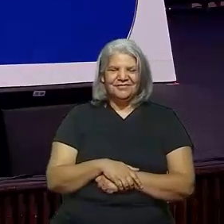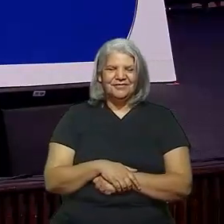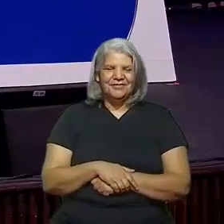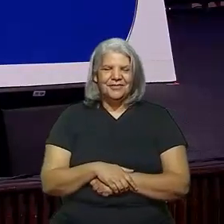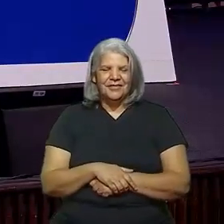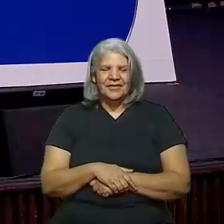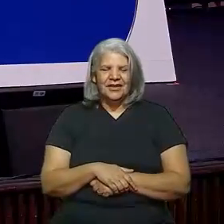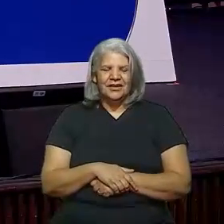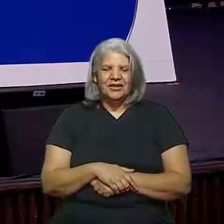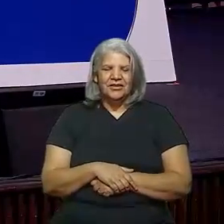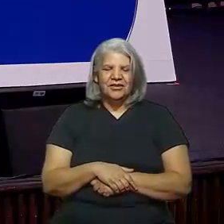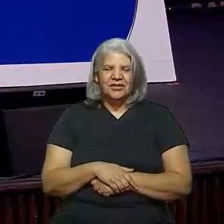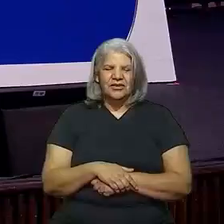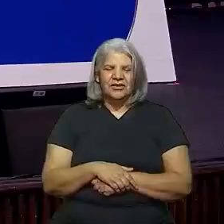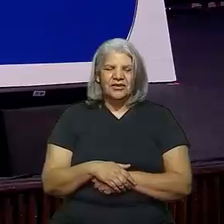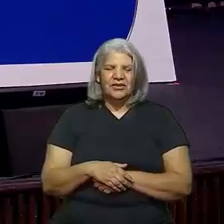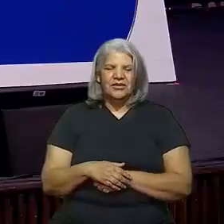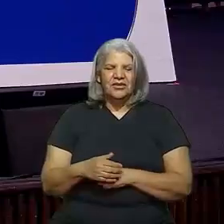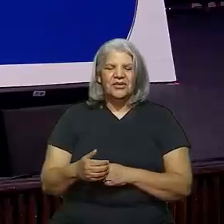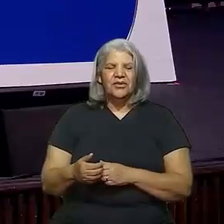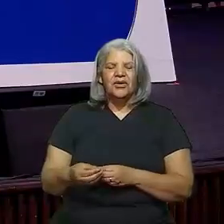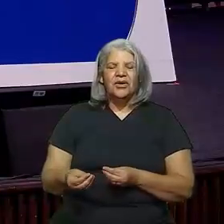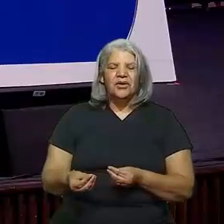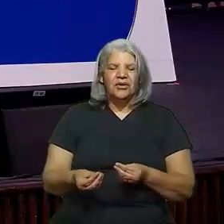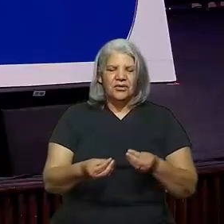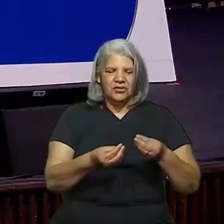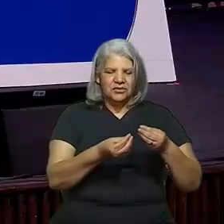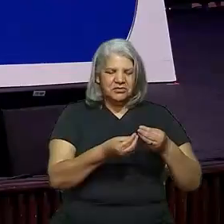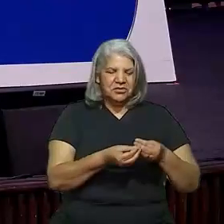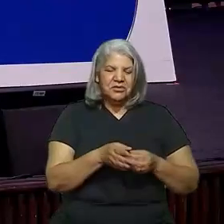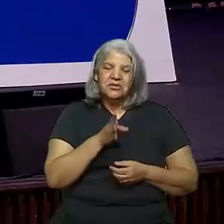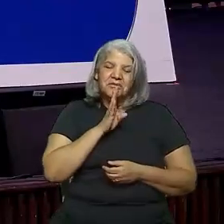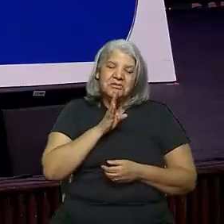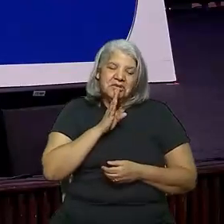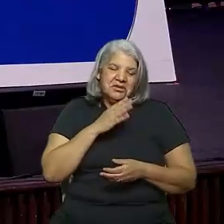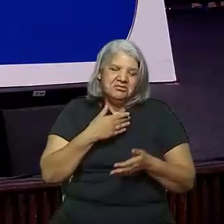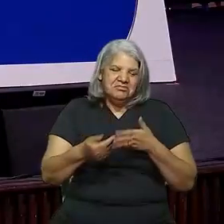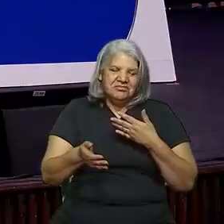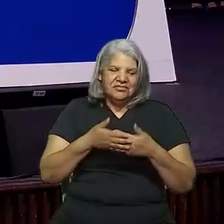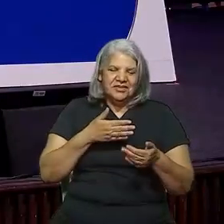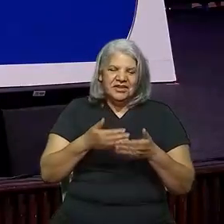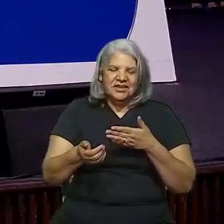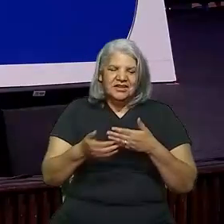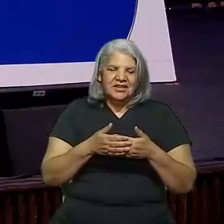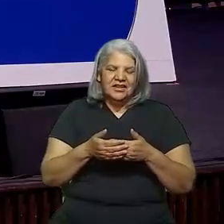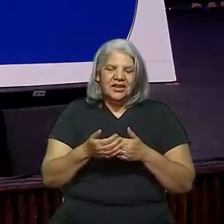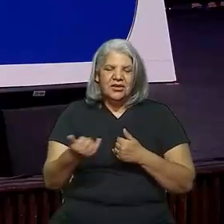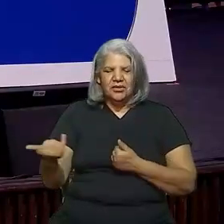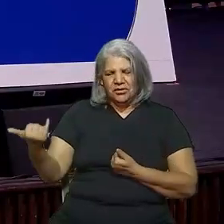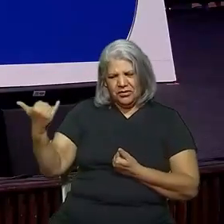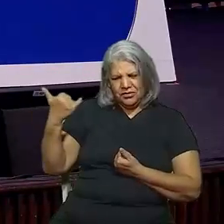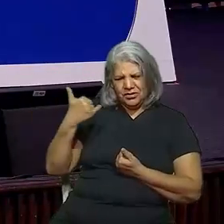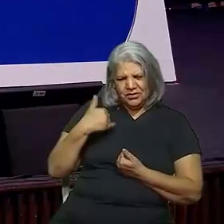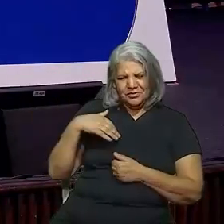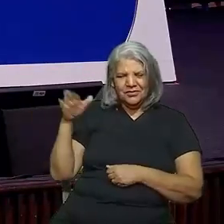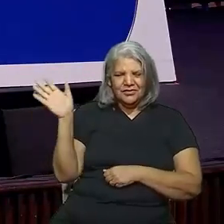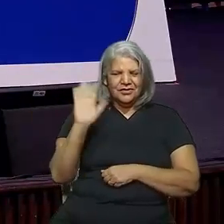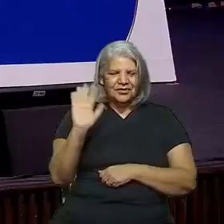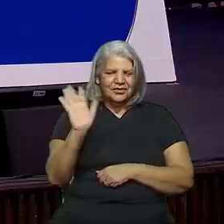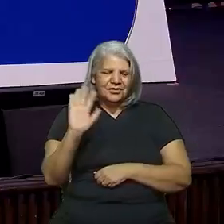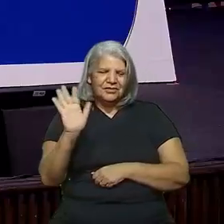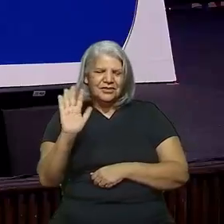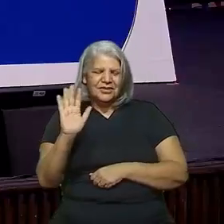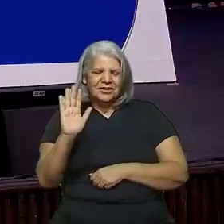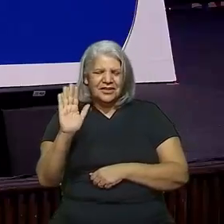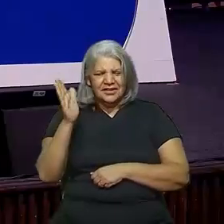Aos que me dão lugar no ponte e que conheço não sei donde, aos que me dizem terno adeus sem que